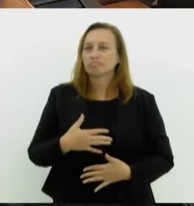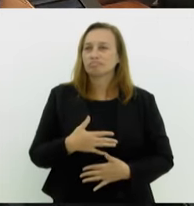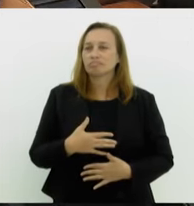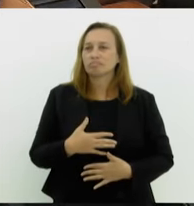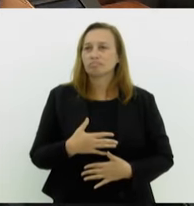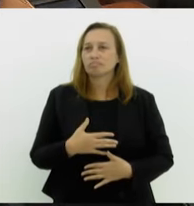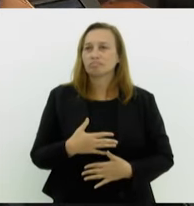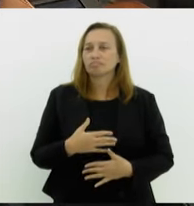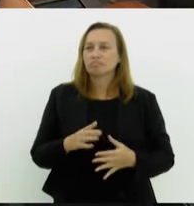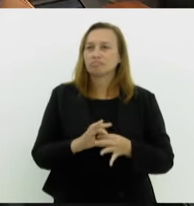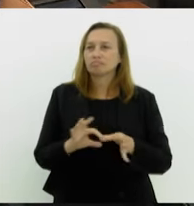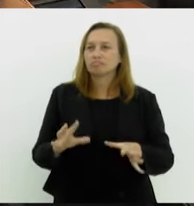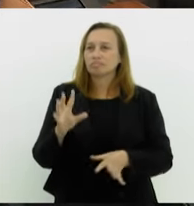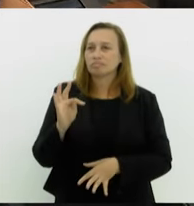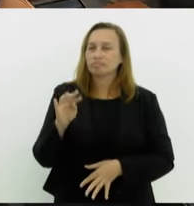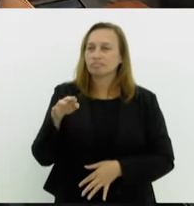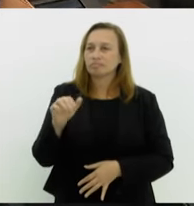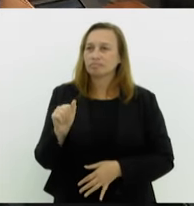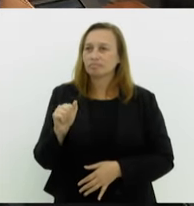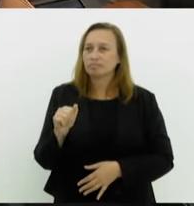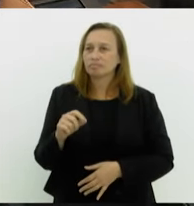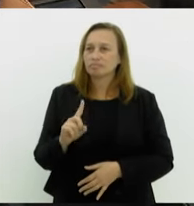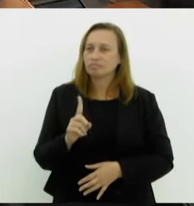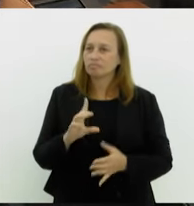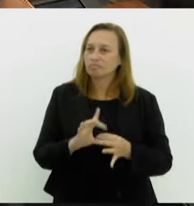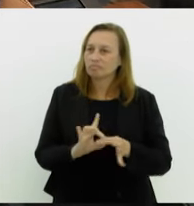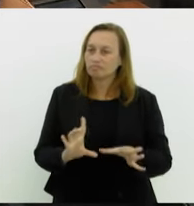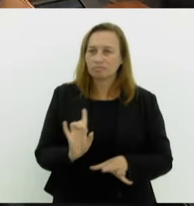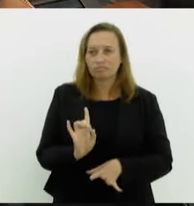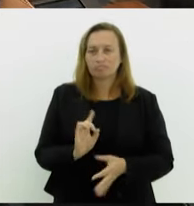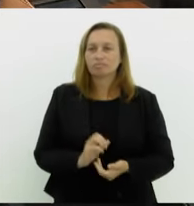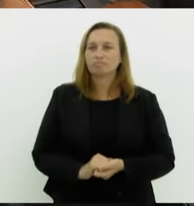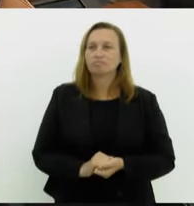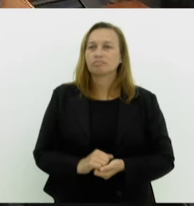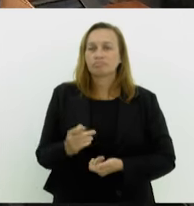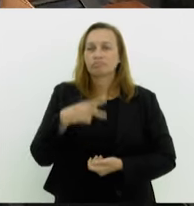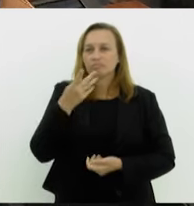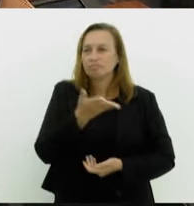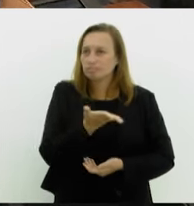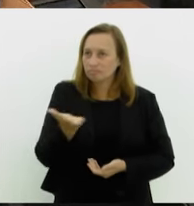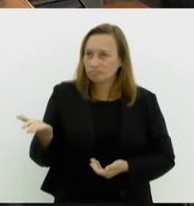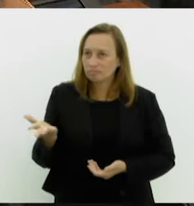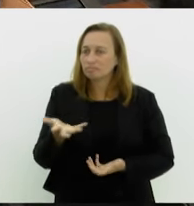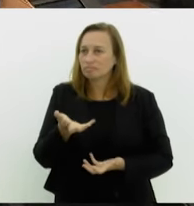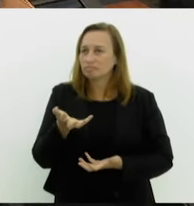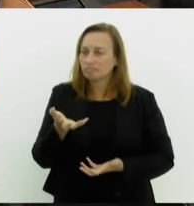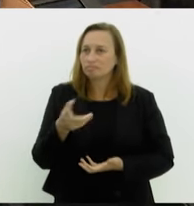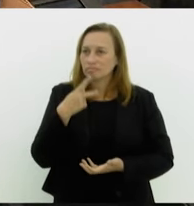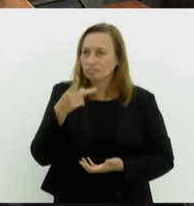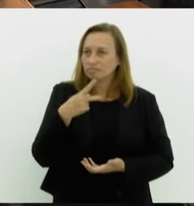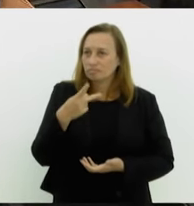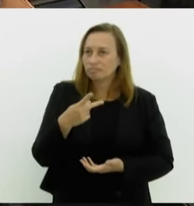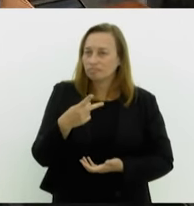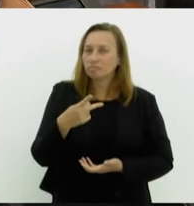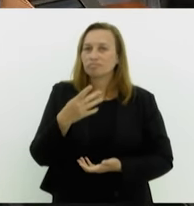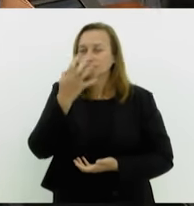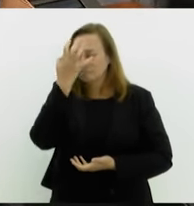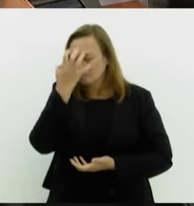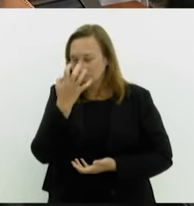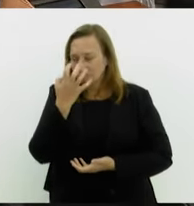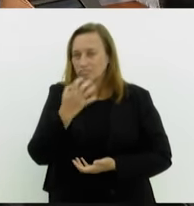aqui de que nós não estamos sozinhas Dizer para vocês eu quero falar com muita